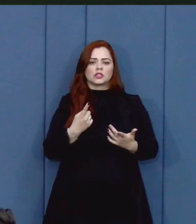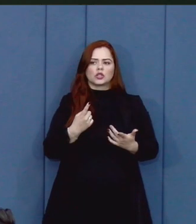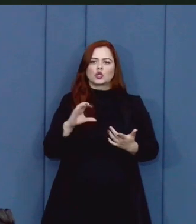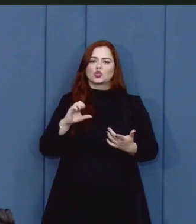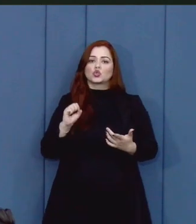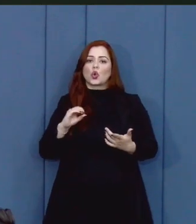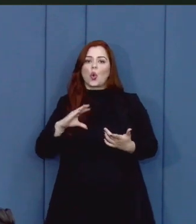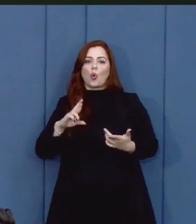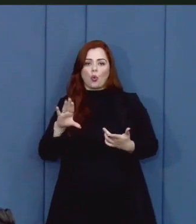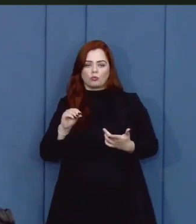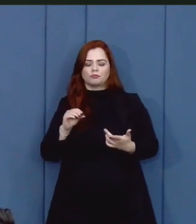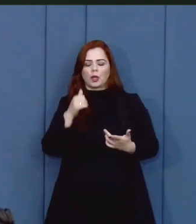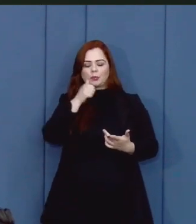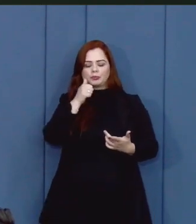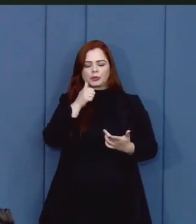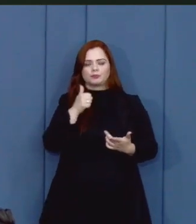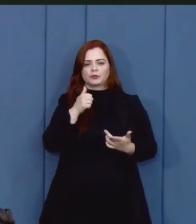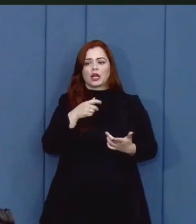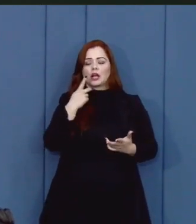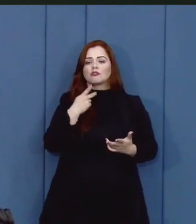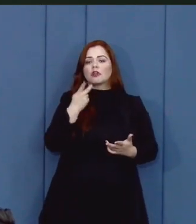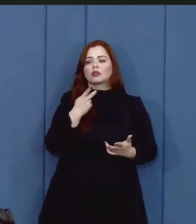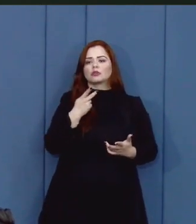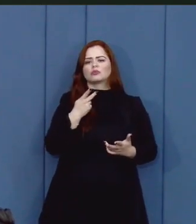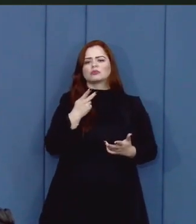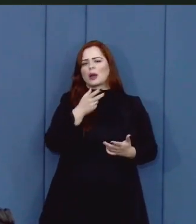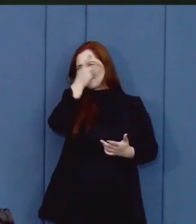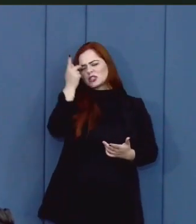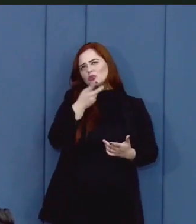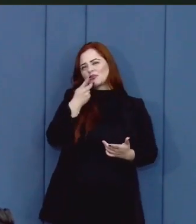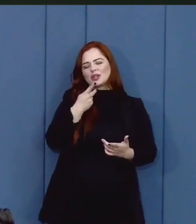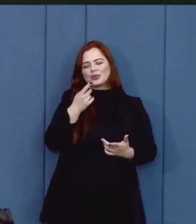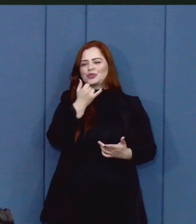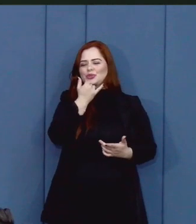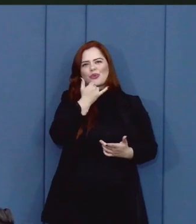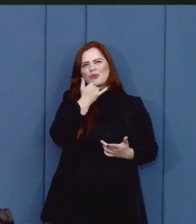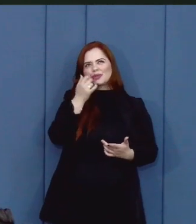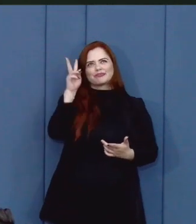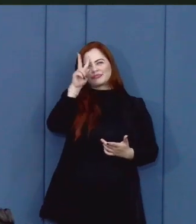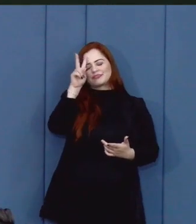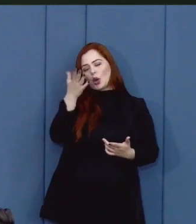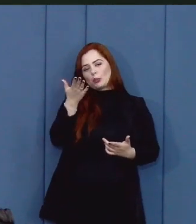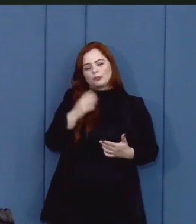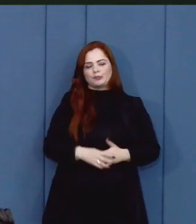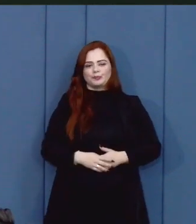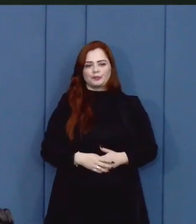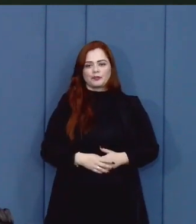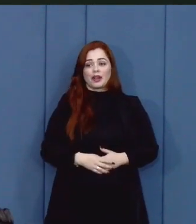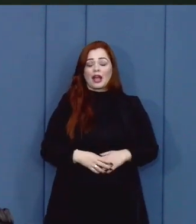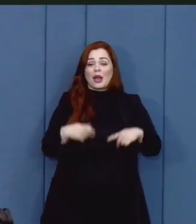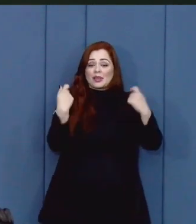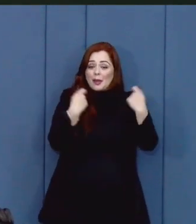foi a Socorro que falou sobre, alguém falou no primeiro painel, desculpa, sobre